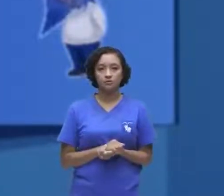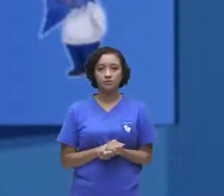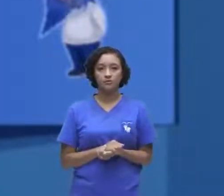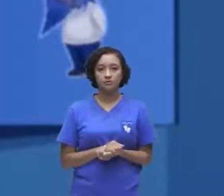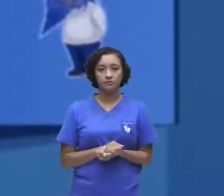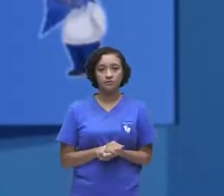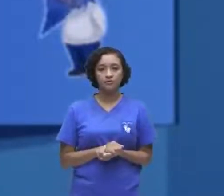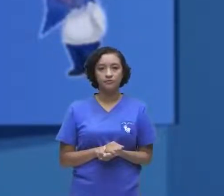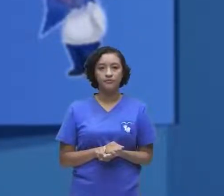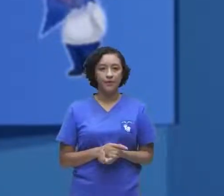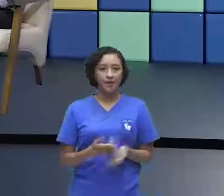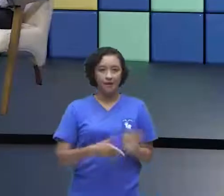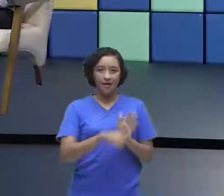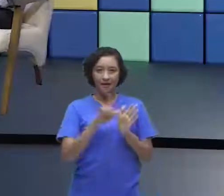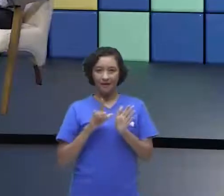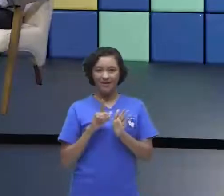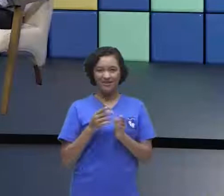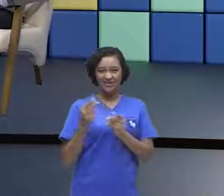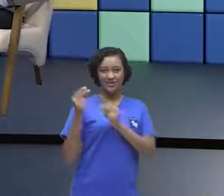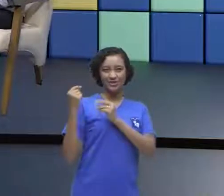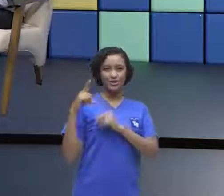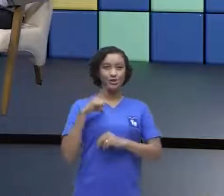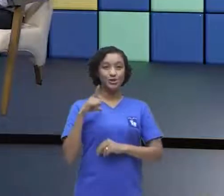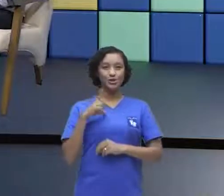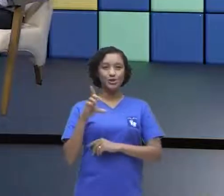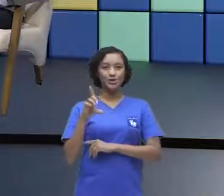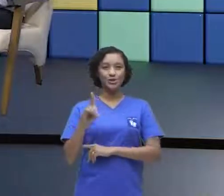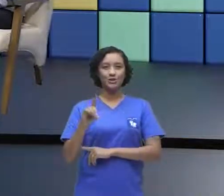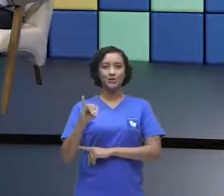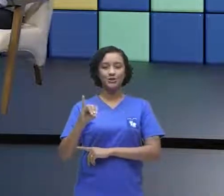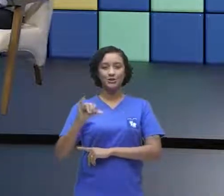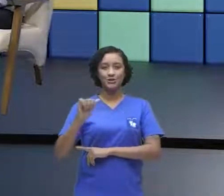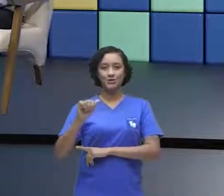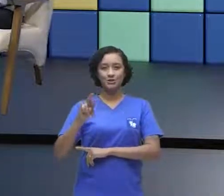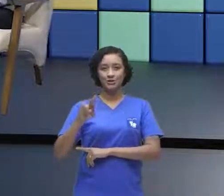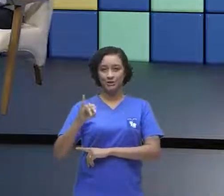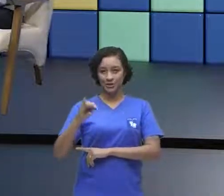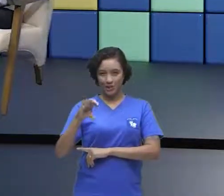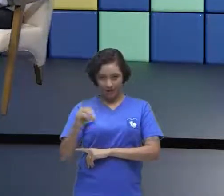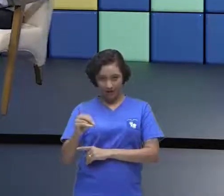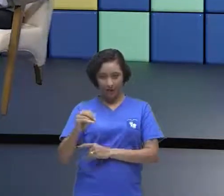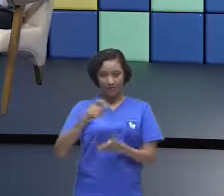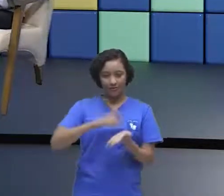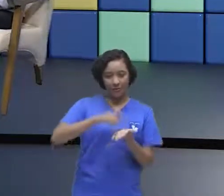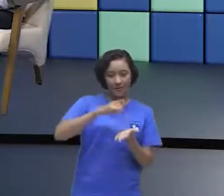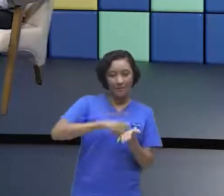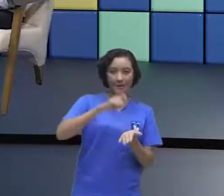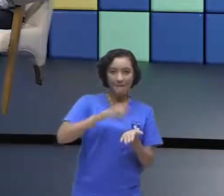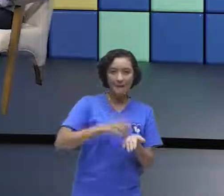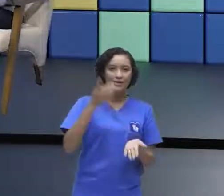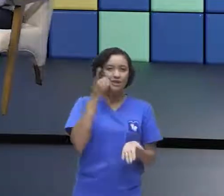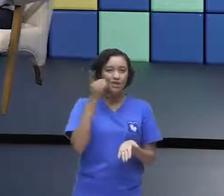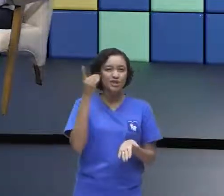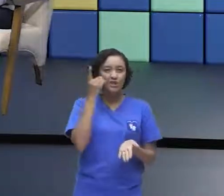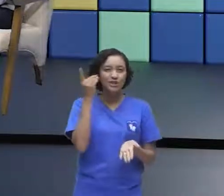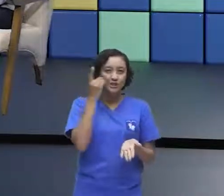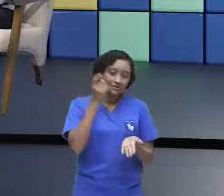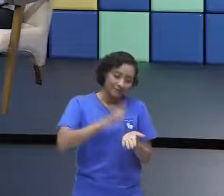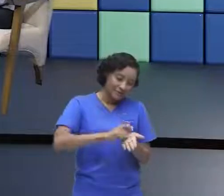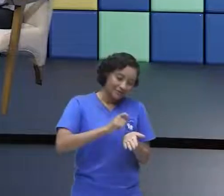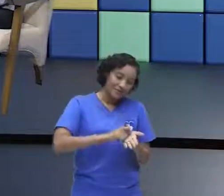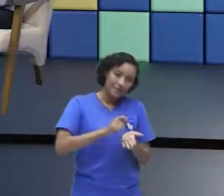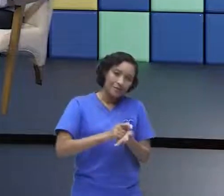né? A gente já colocava ali, expressar né? Essa suas geração emoções, talvez não conheça, né? né? Mas antigamente as pessoas colocavam lá várias das suas emoções